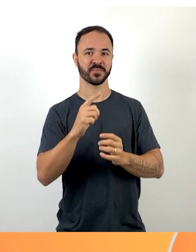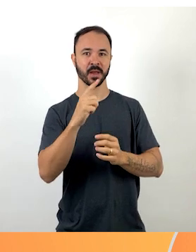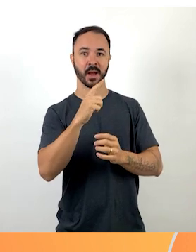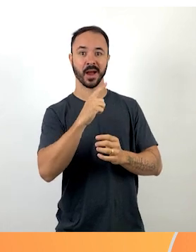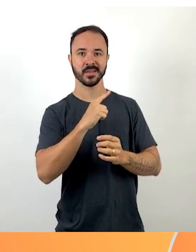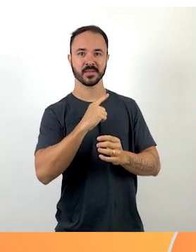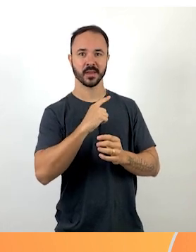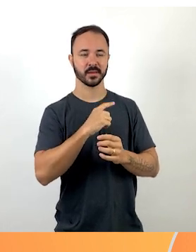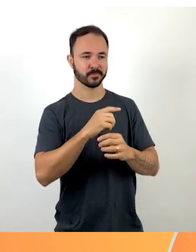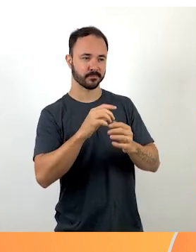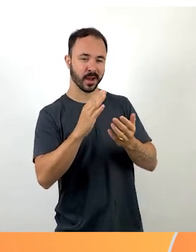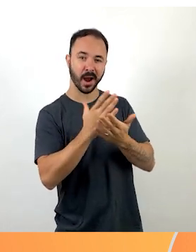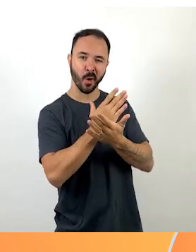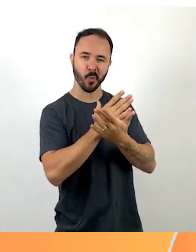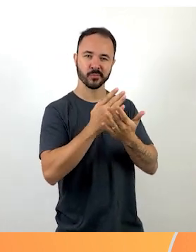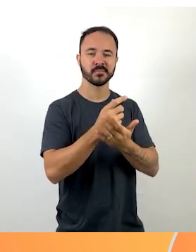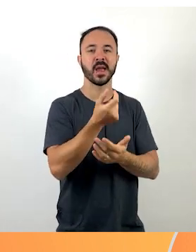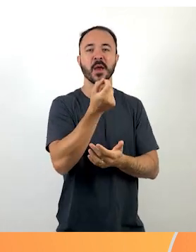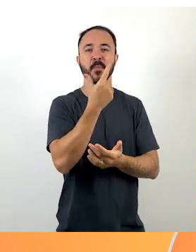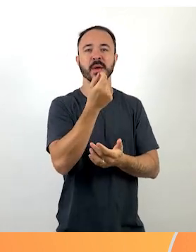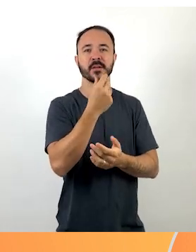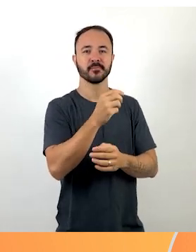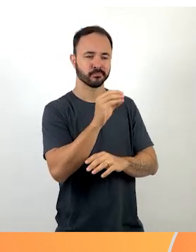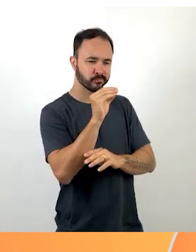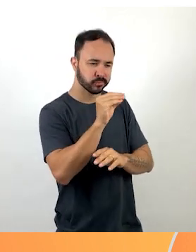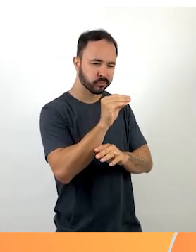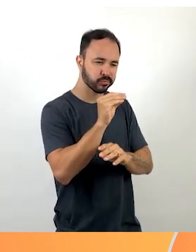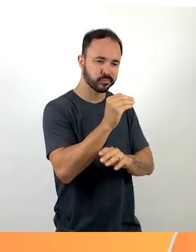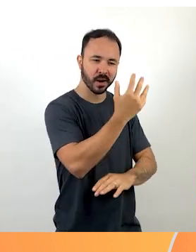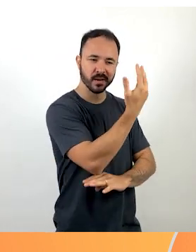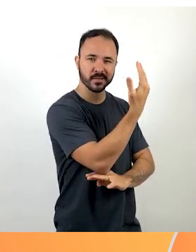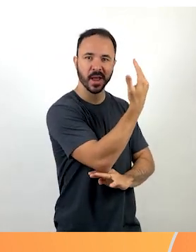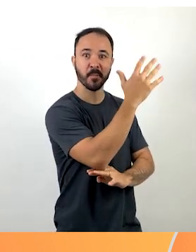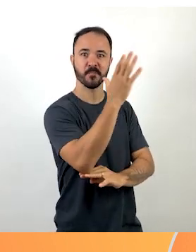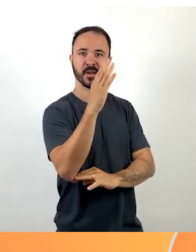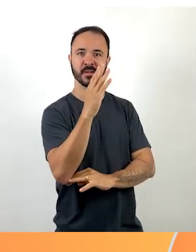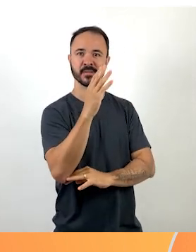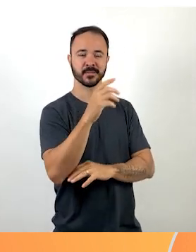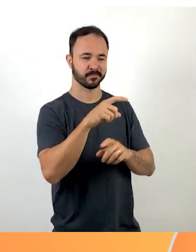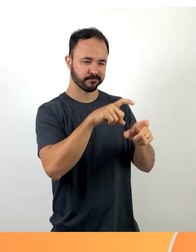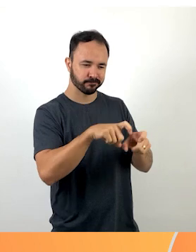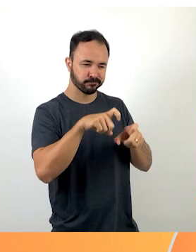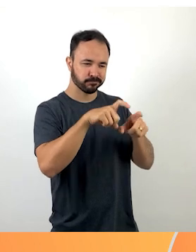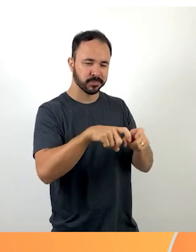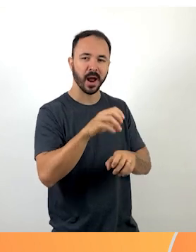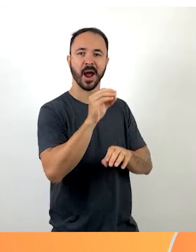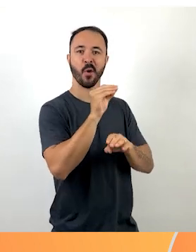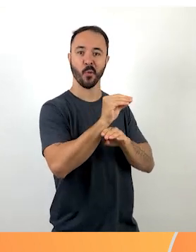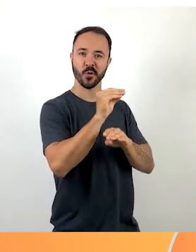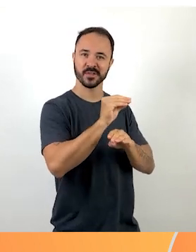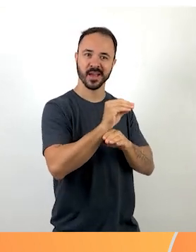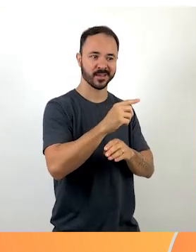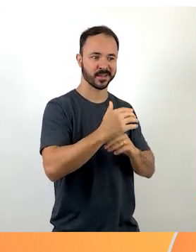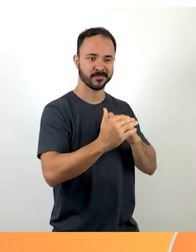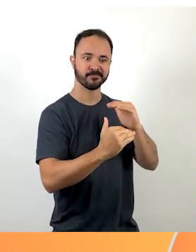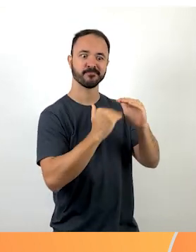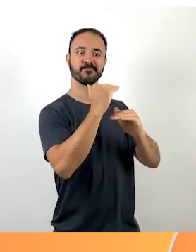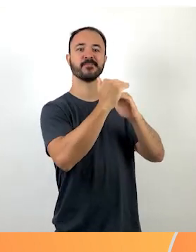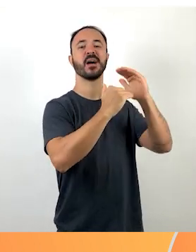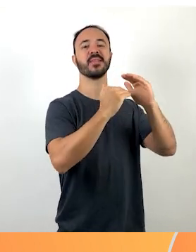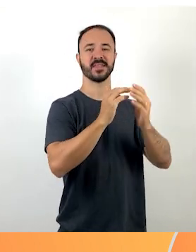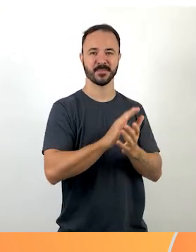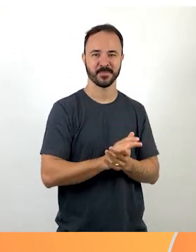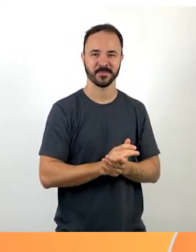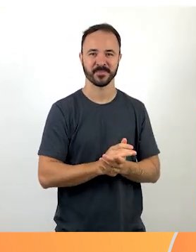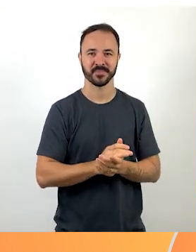uma produção no solo totalmente trabalhado e adubado de forma orgânica. Não possui hormônios de crescimento, ou seja, não